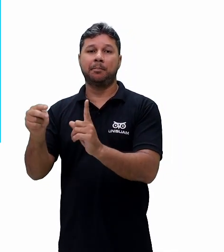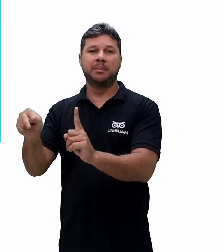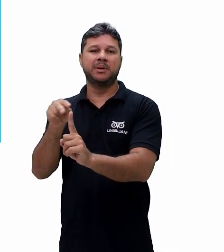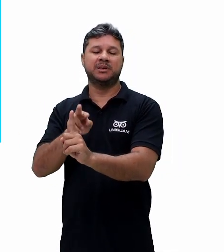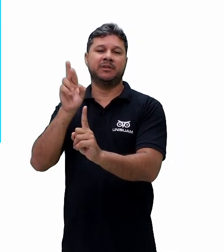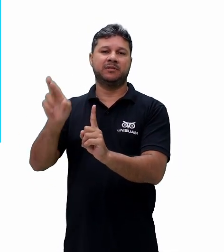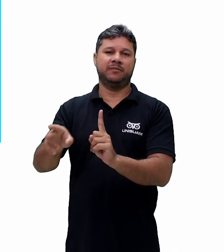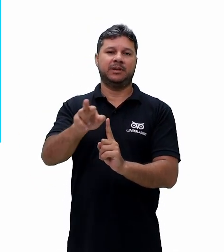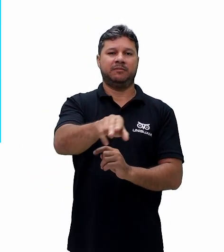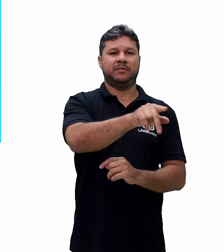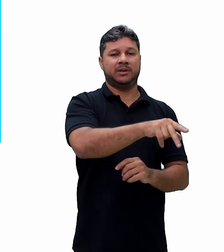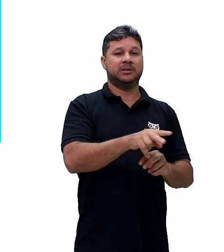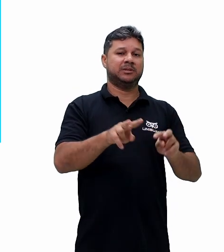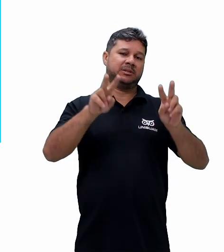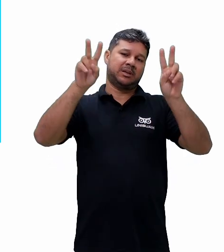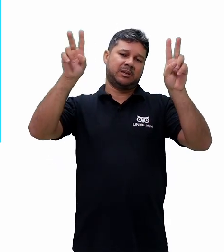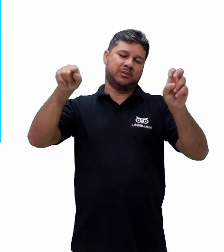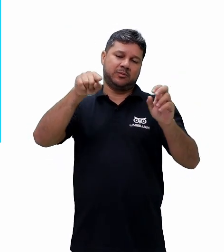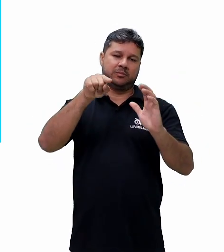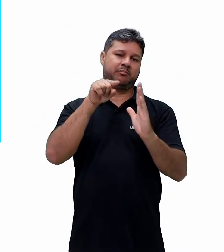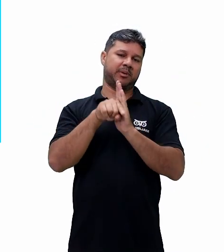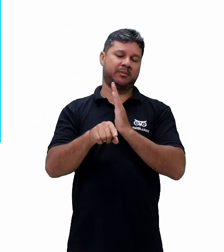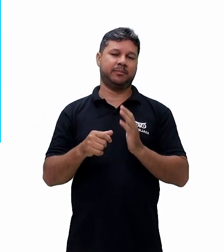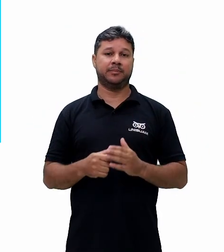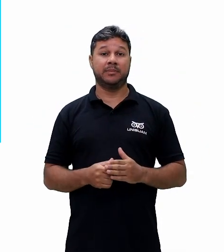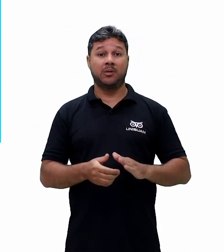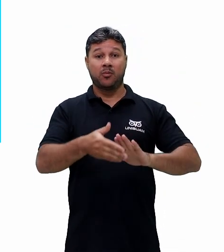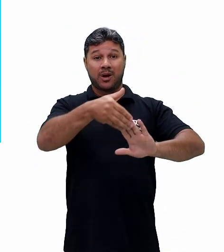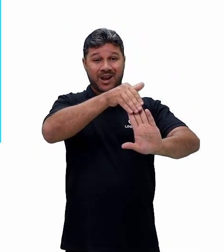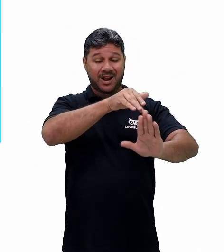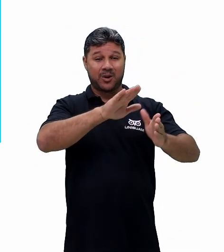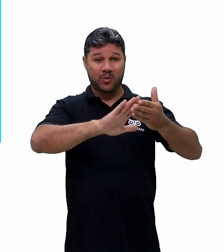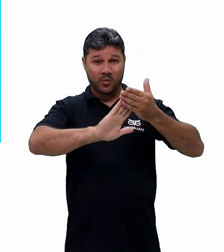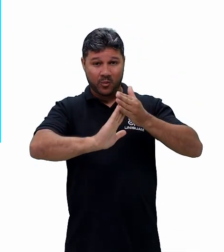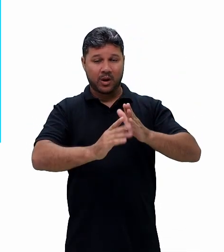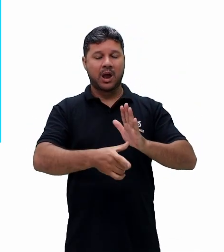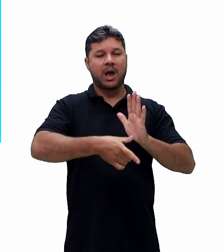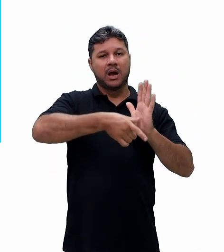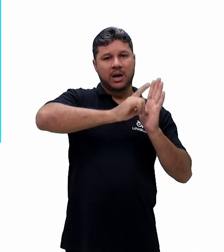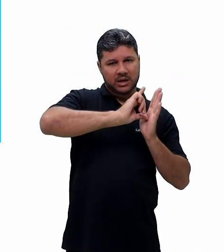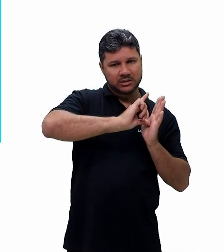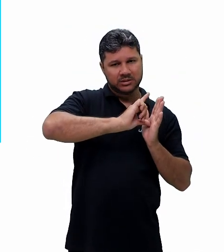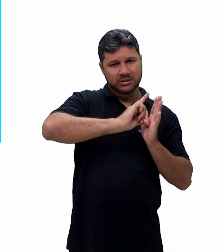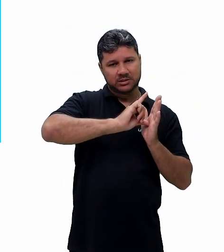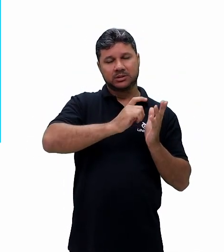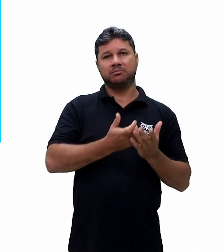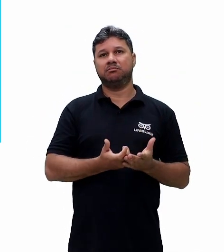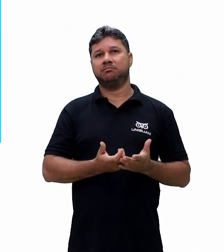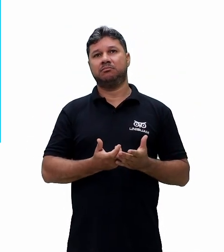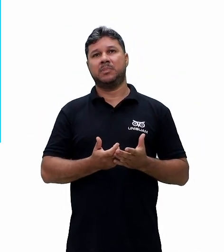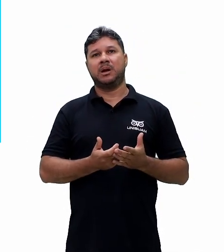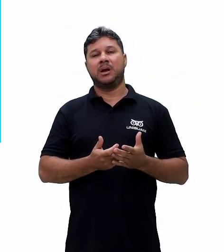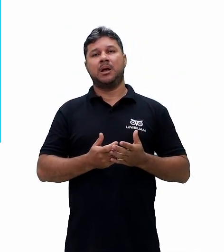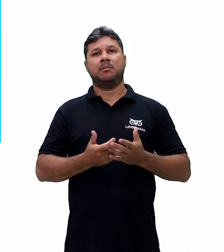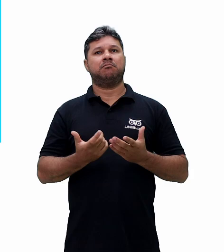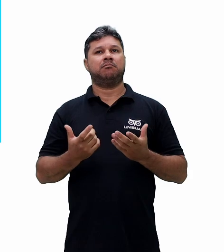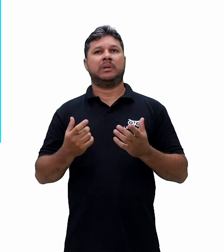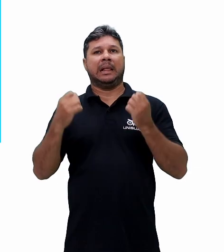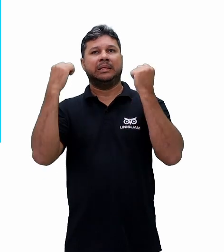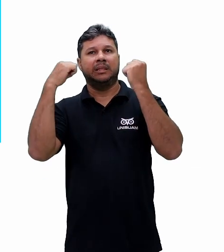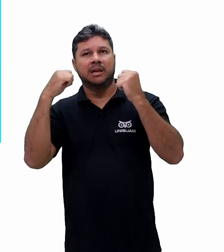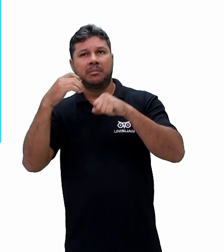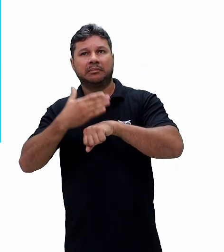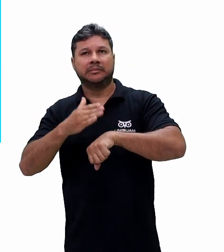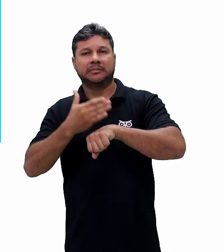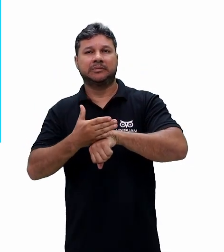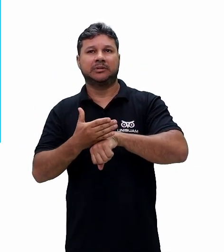no que se refere a esta questão. Tudo bem? Então, alongar antes de